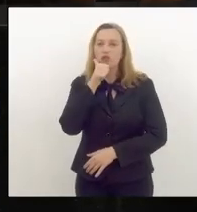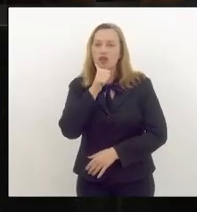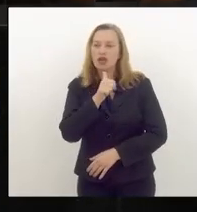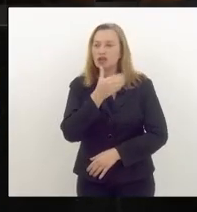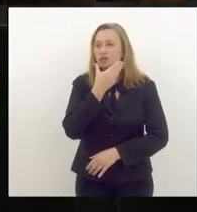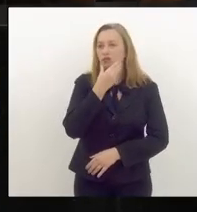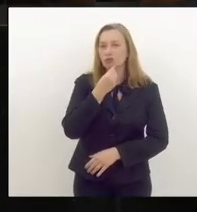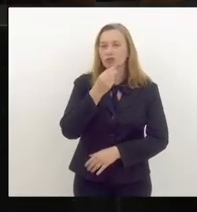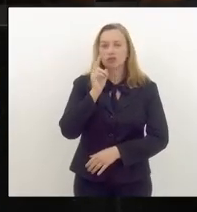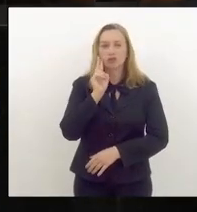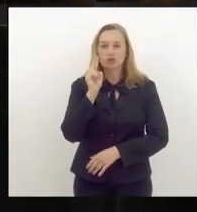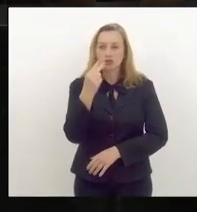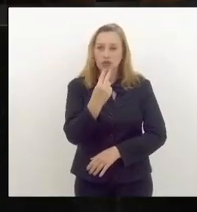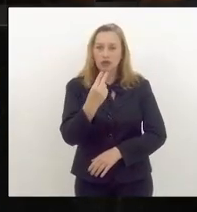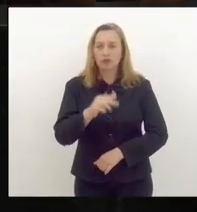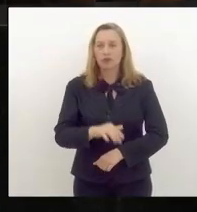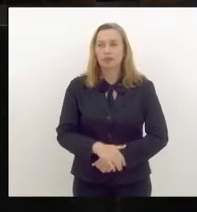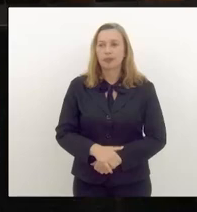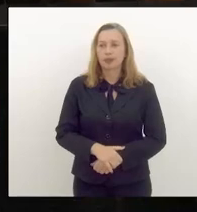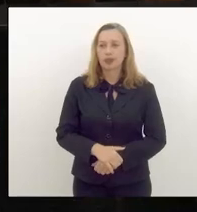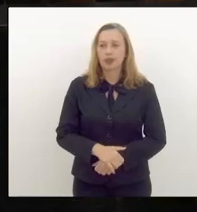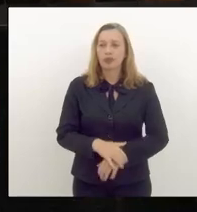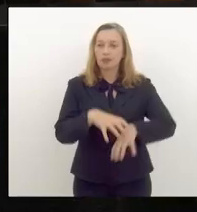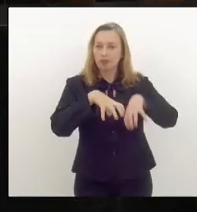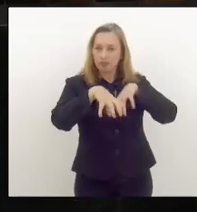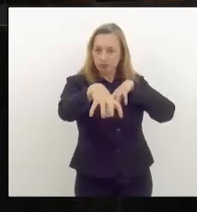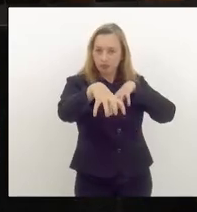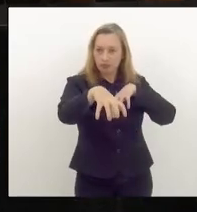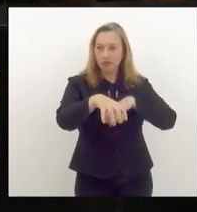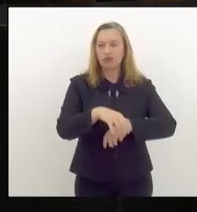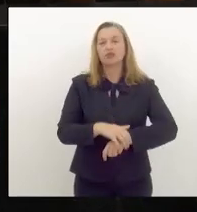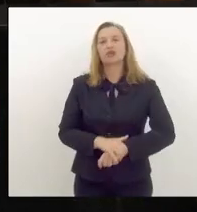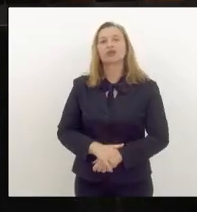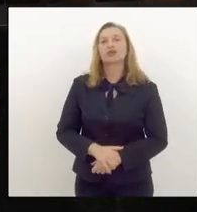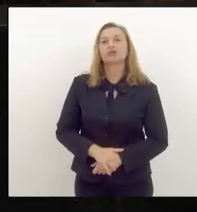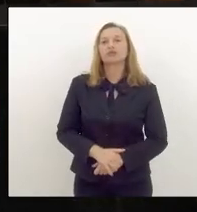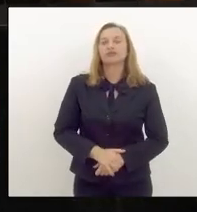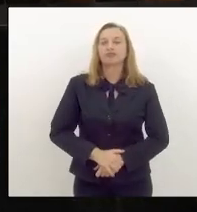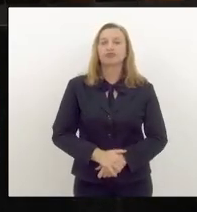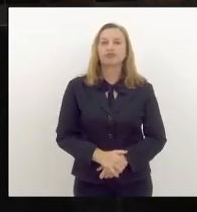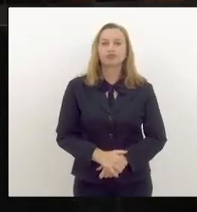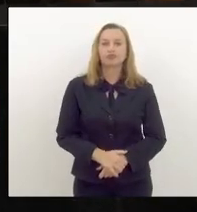que nos assistem de forma remota